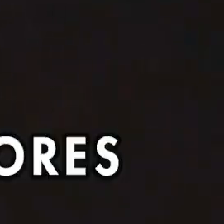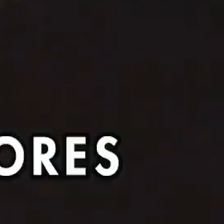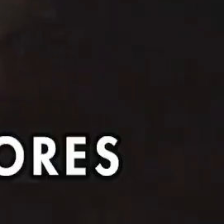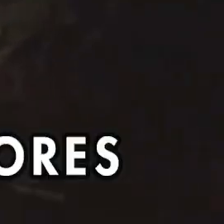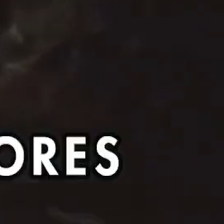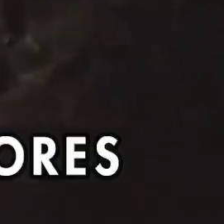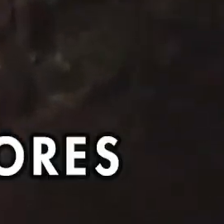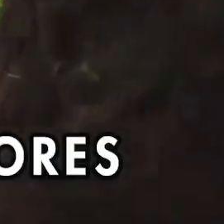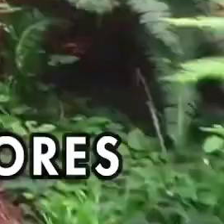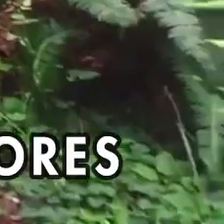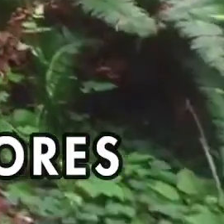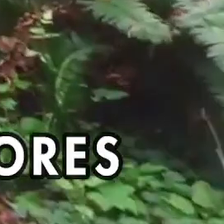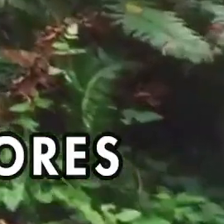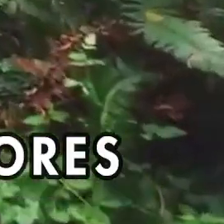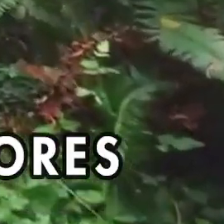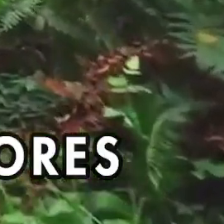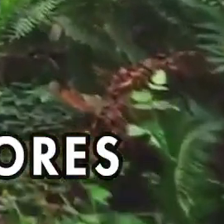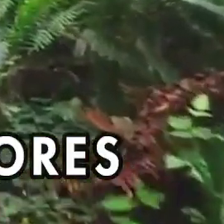vencedores e agora